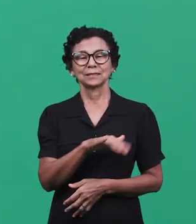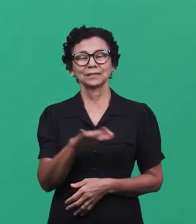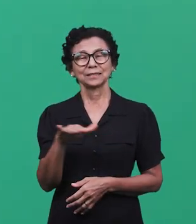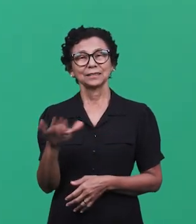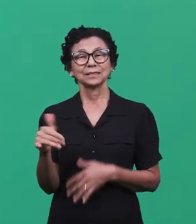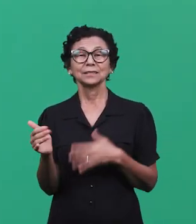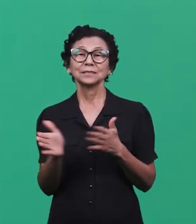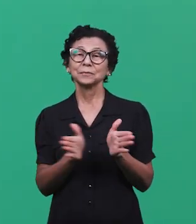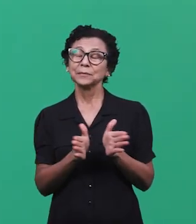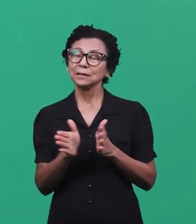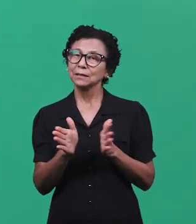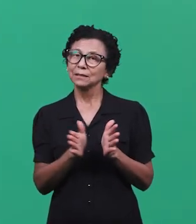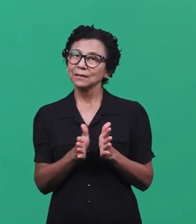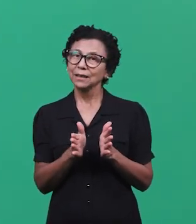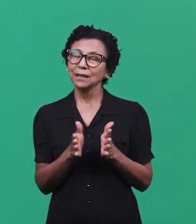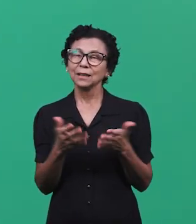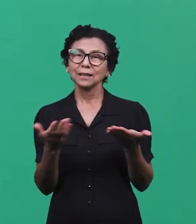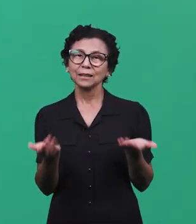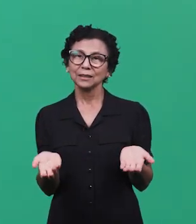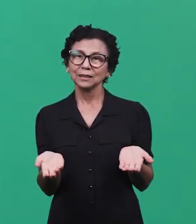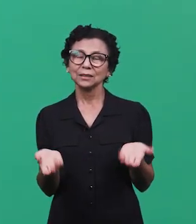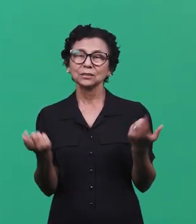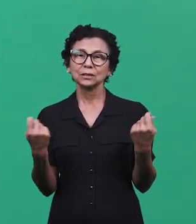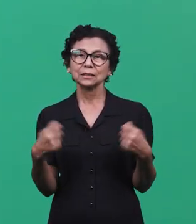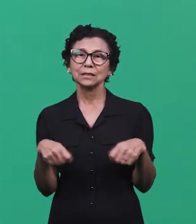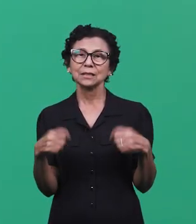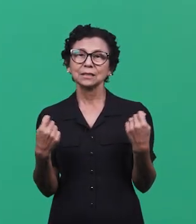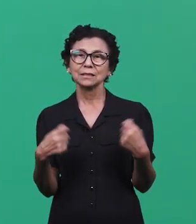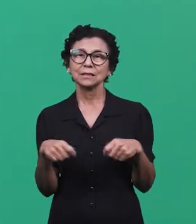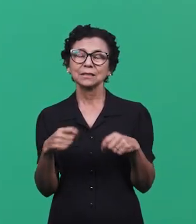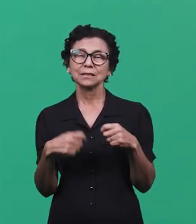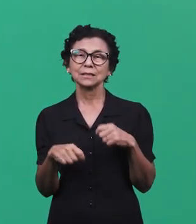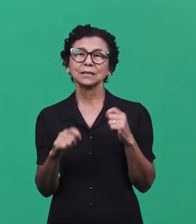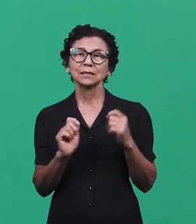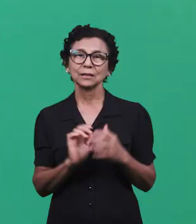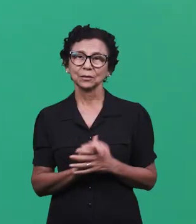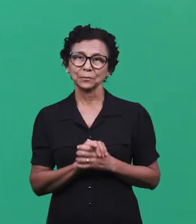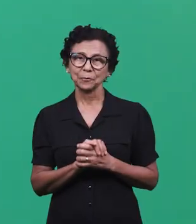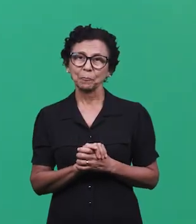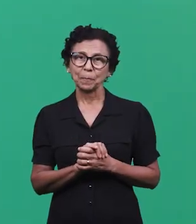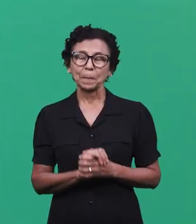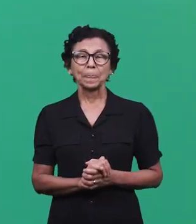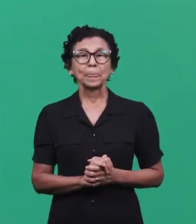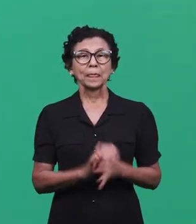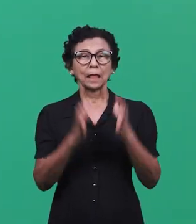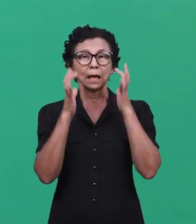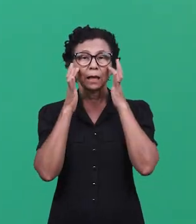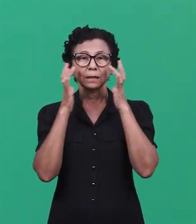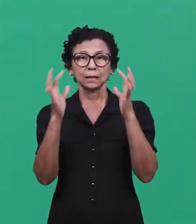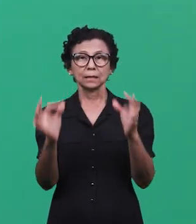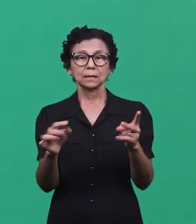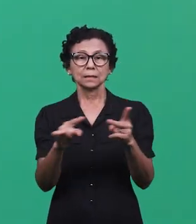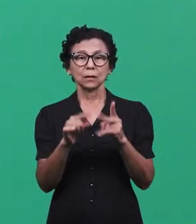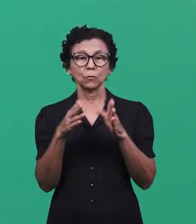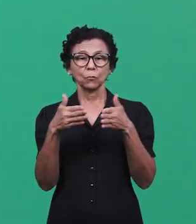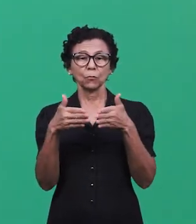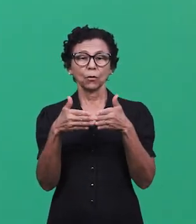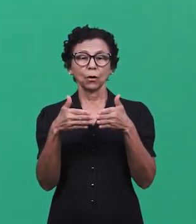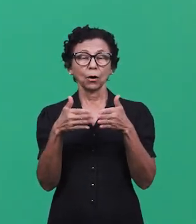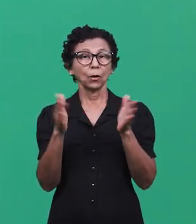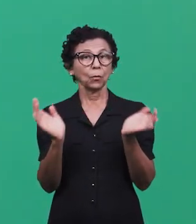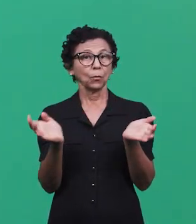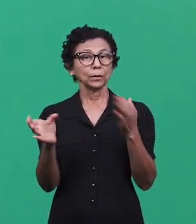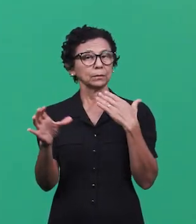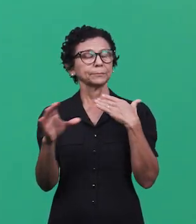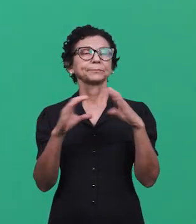da acessibilidade, ou seja, crianças que necessitam às vezes de mais apoio para atenção,